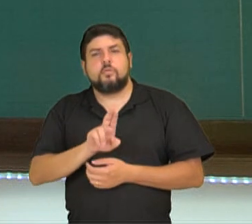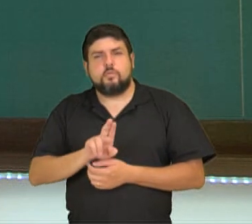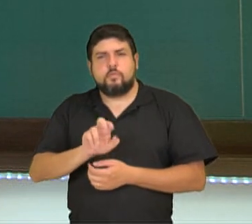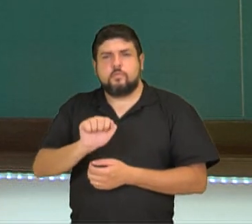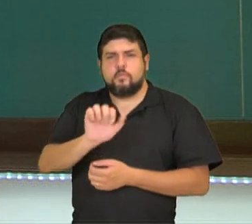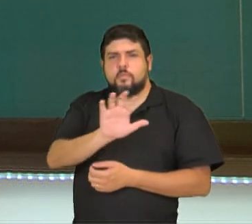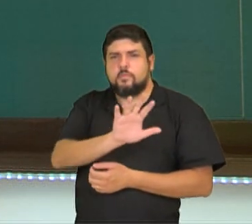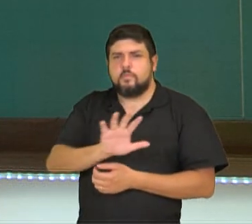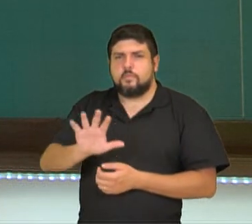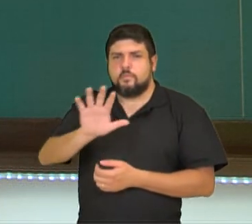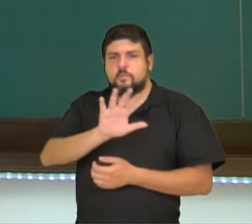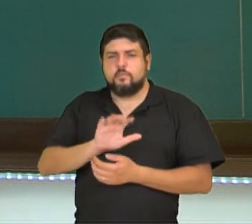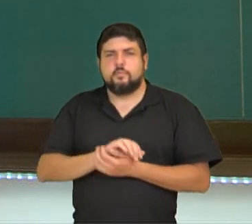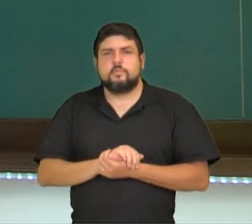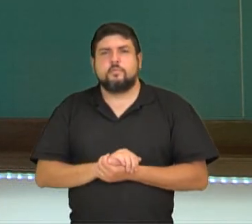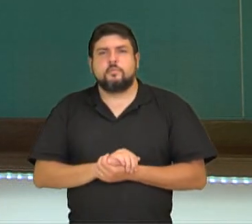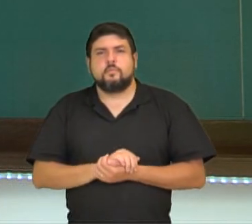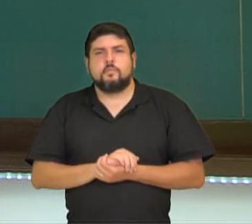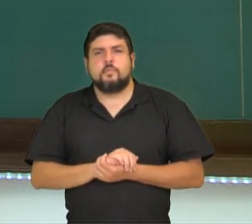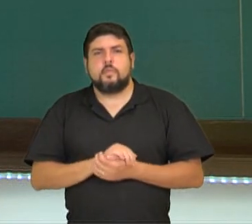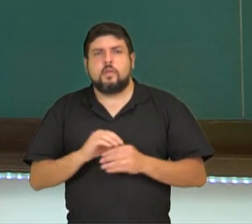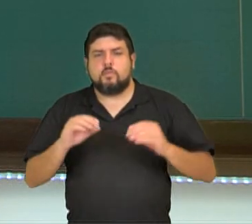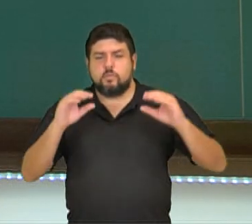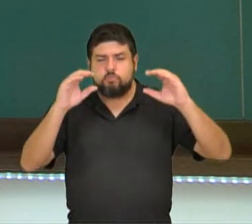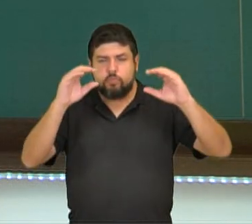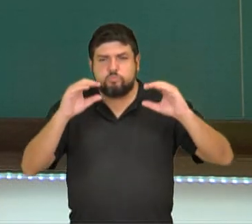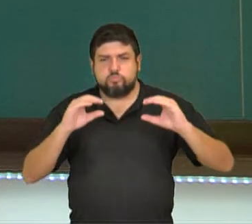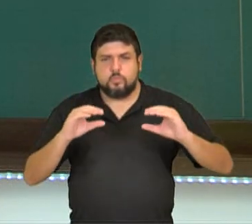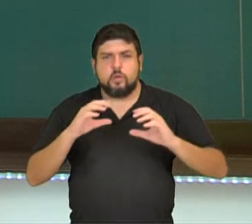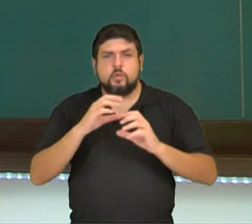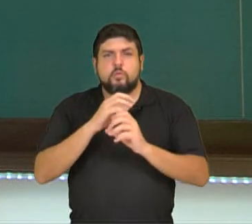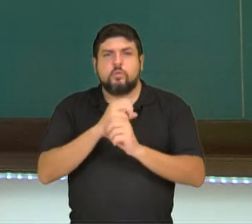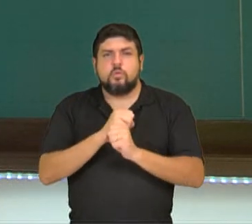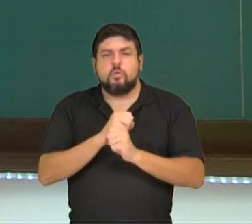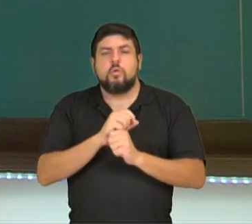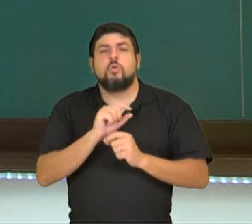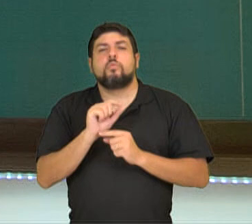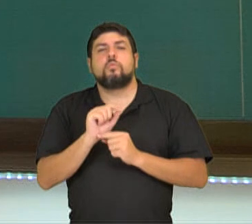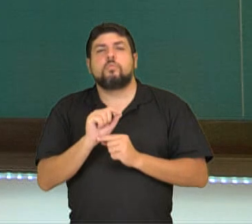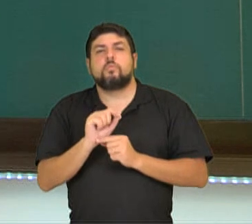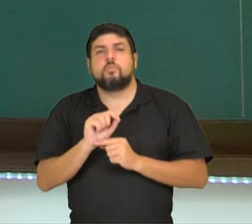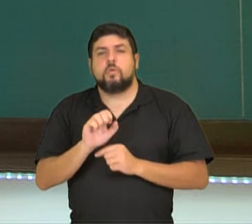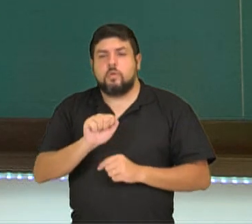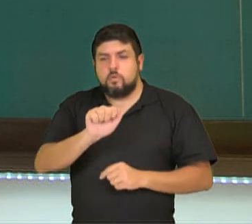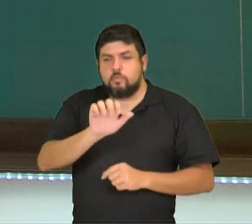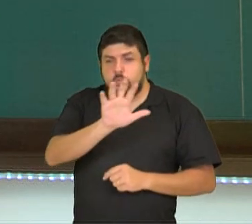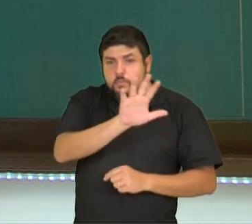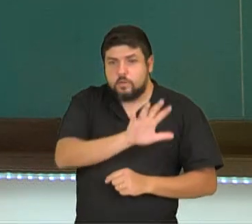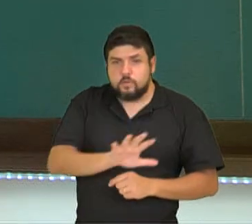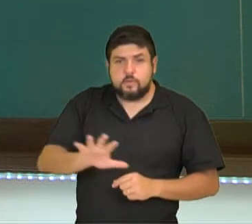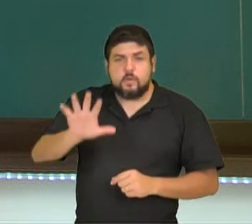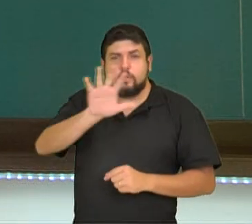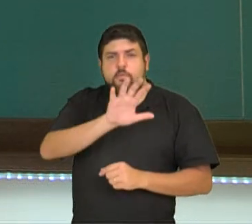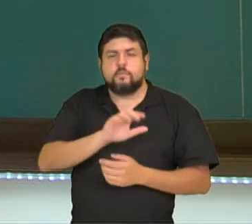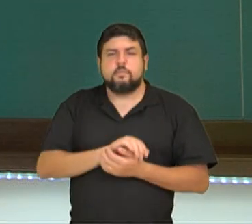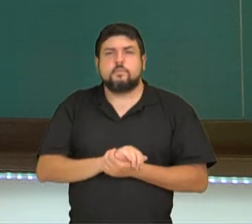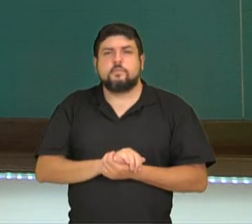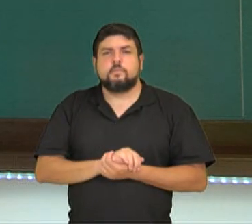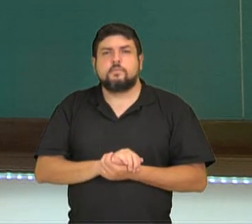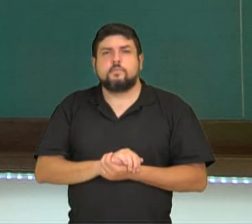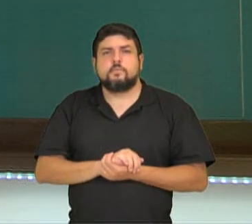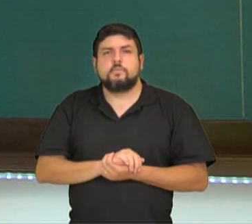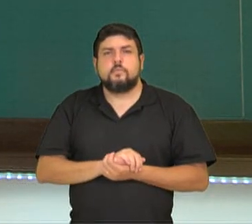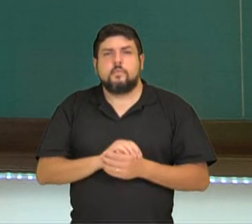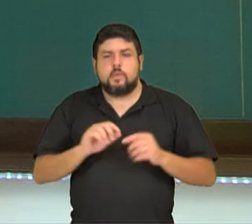certo? Então, ó, a área dos pedaços somada é igualzinha à área do todo. Olha aqui, ó, a área dos